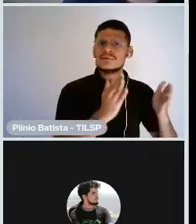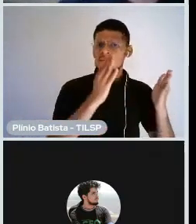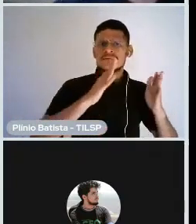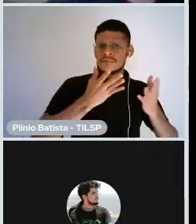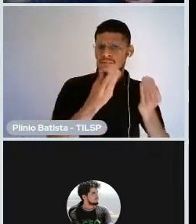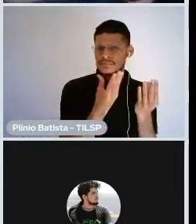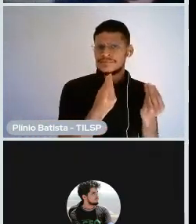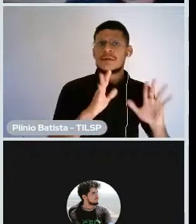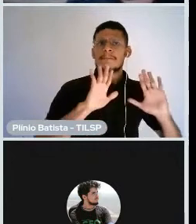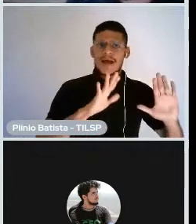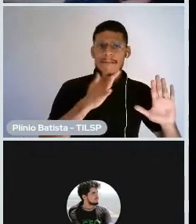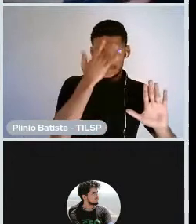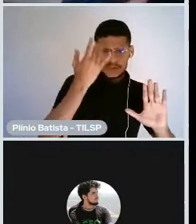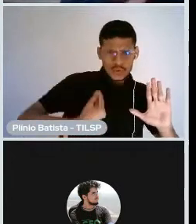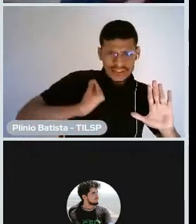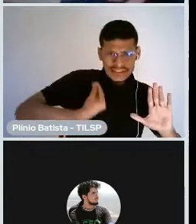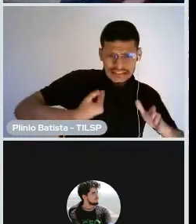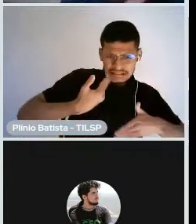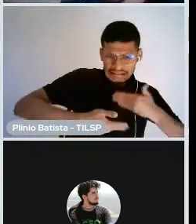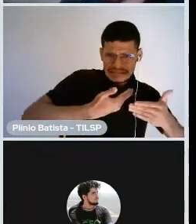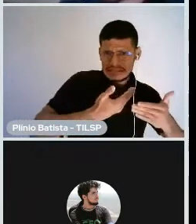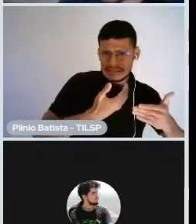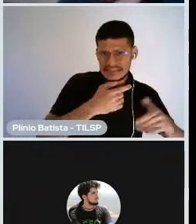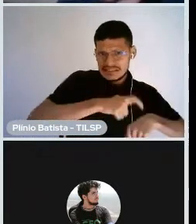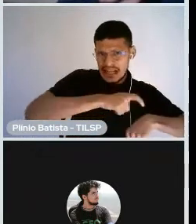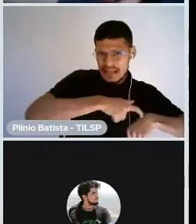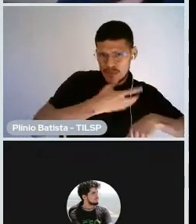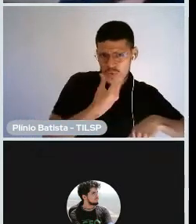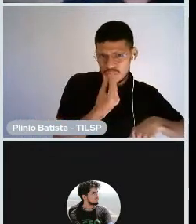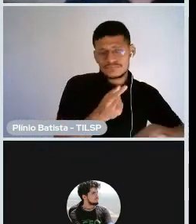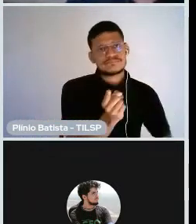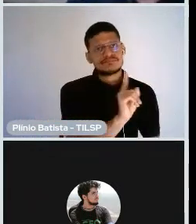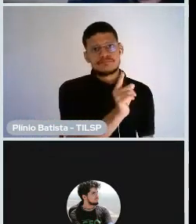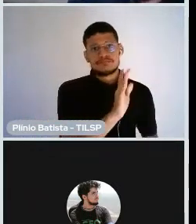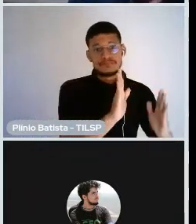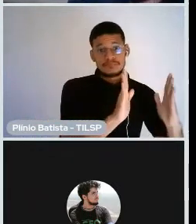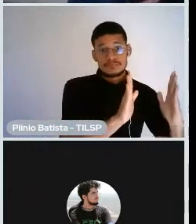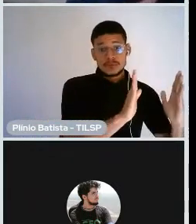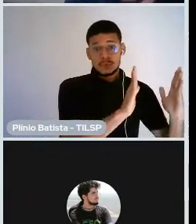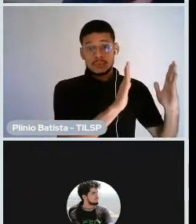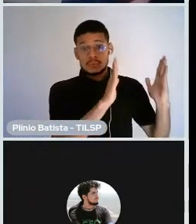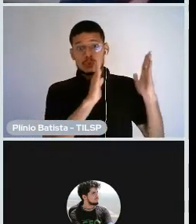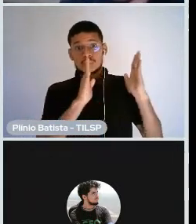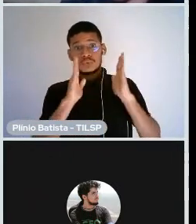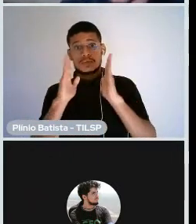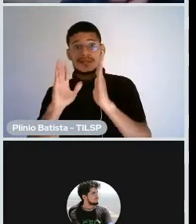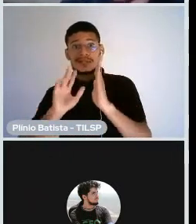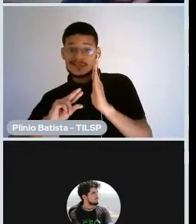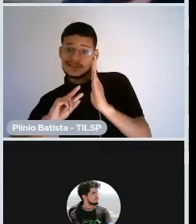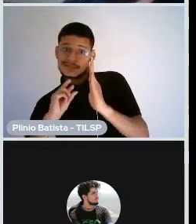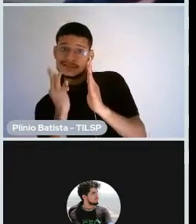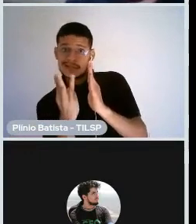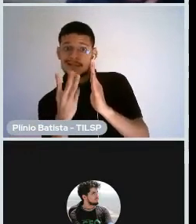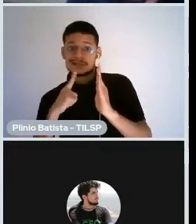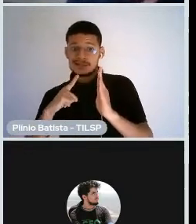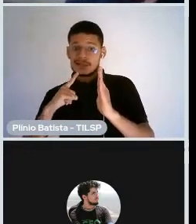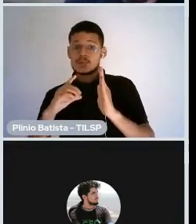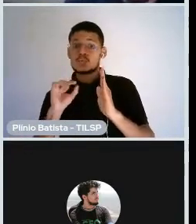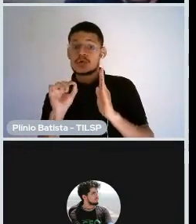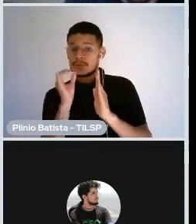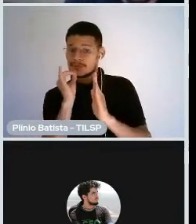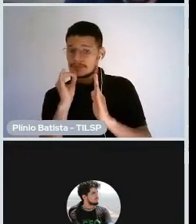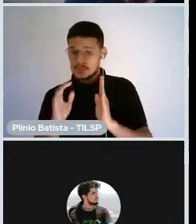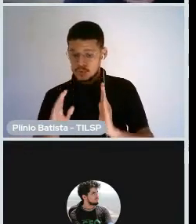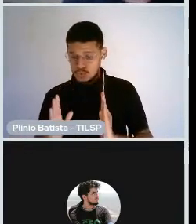conseguem viver tanto tempo. E aí a gente já passa para o estágio 3, a gente já tem uma alta natalidade e uma queda